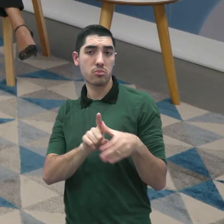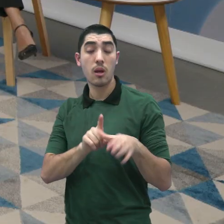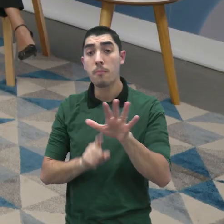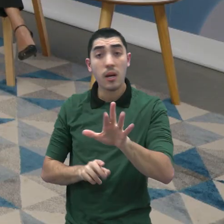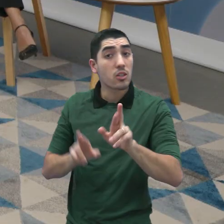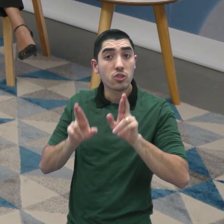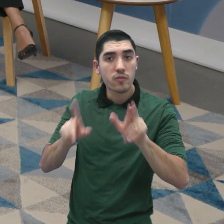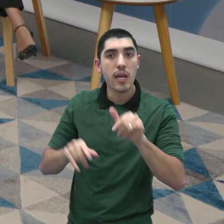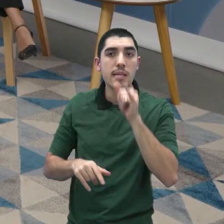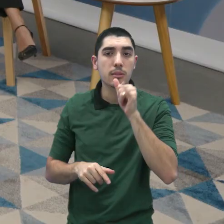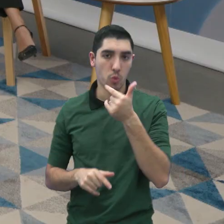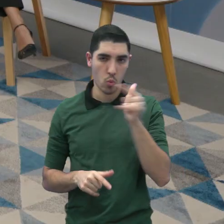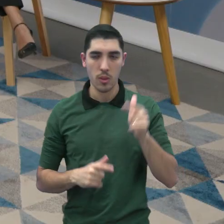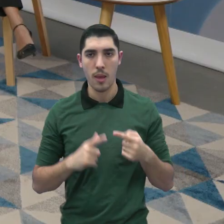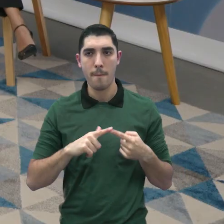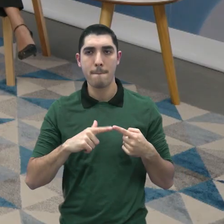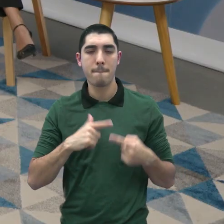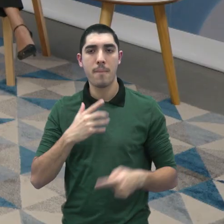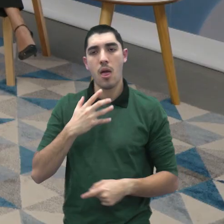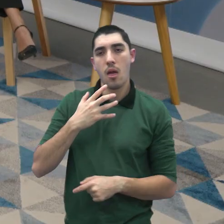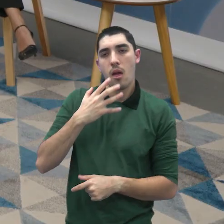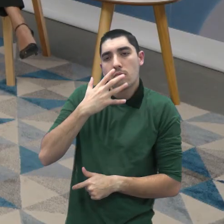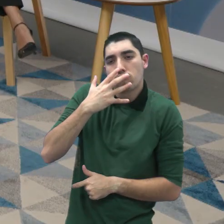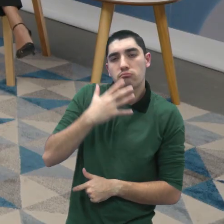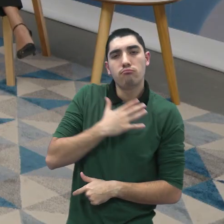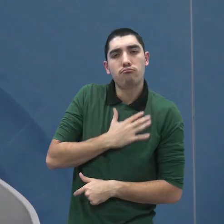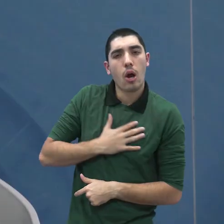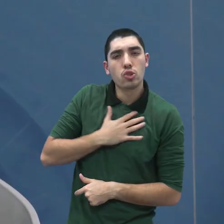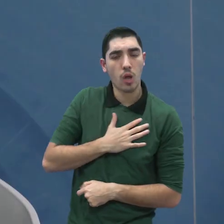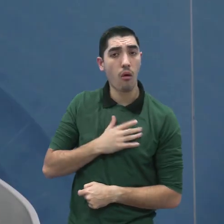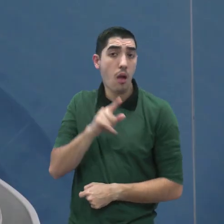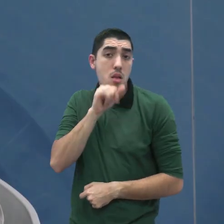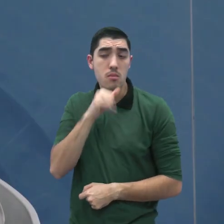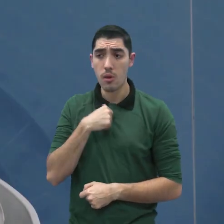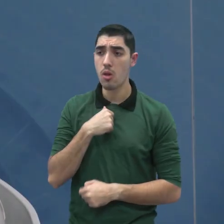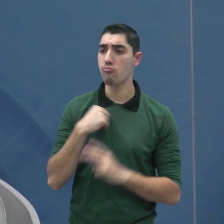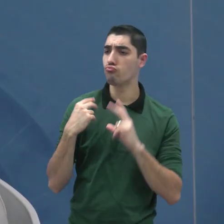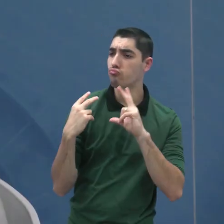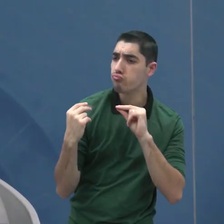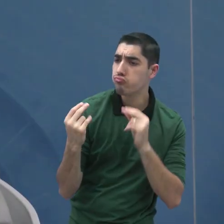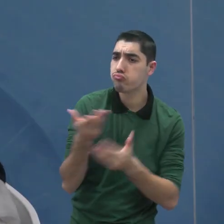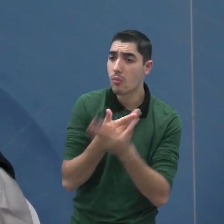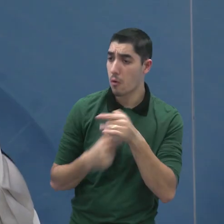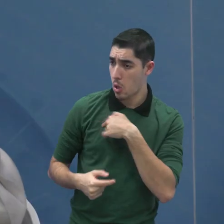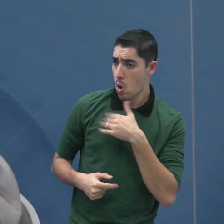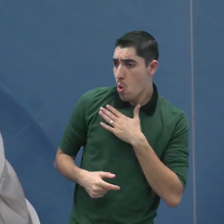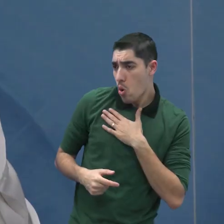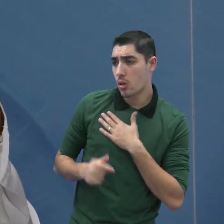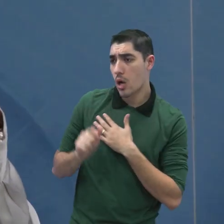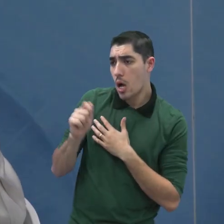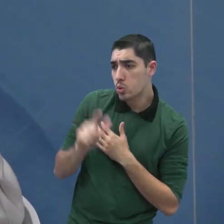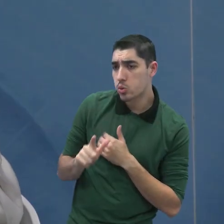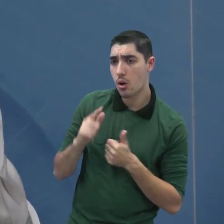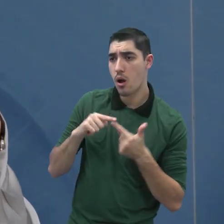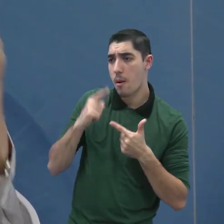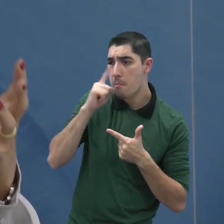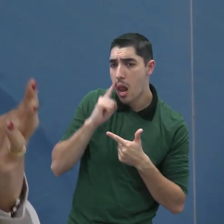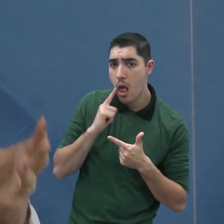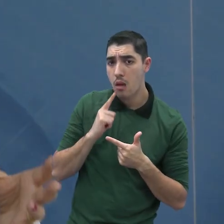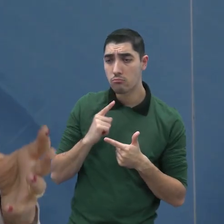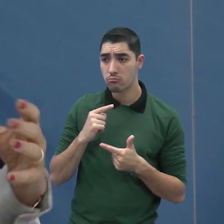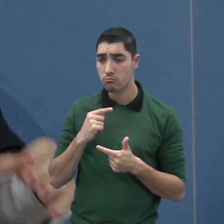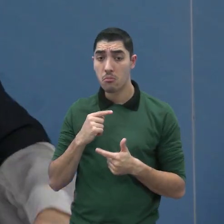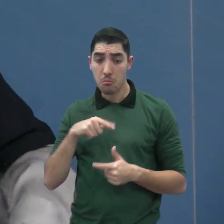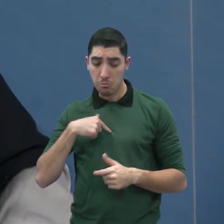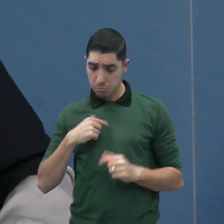assim, e o fanatismo não, você só pode usar o azul ou só pode usar o amarelo. Então, eu acho que é diferente